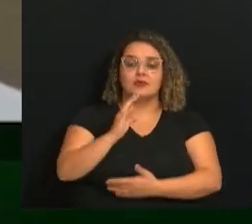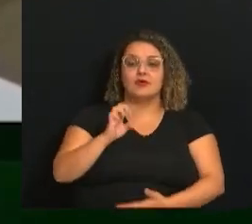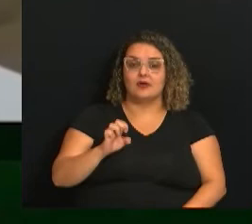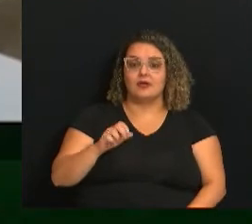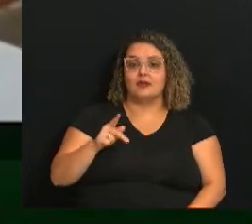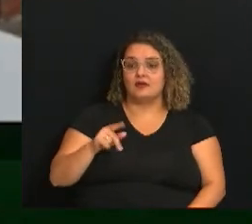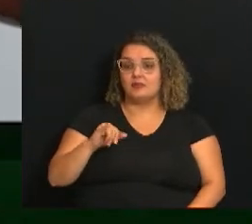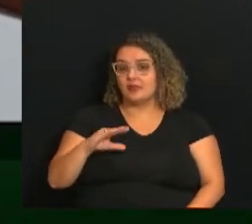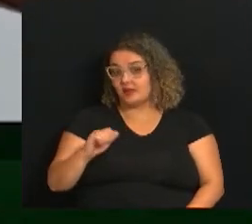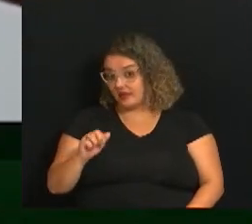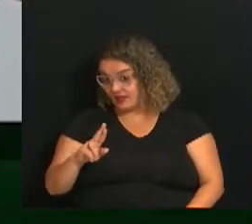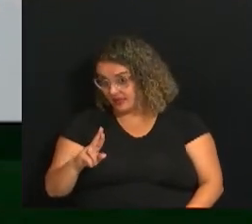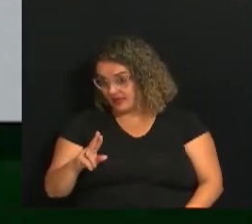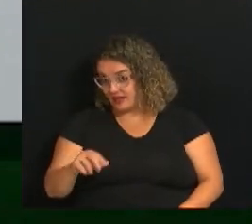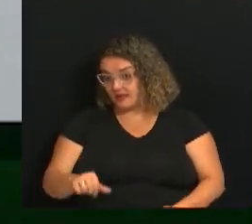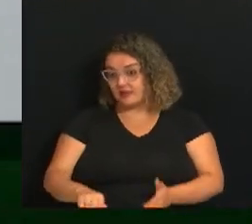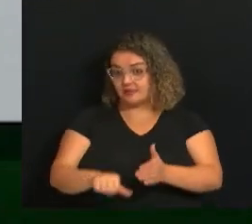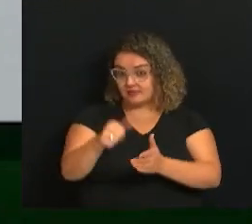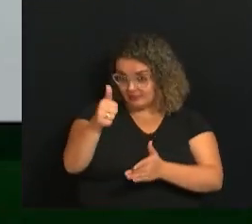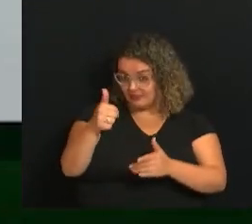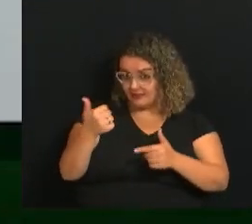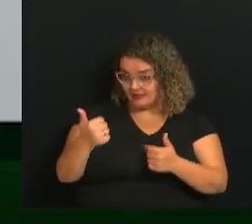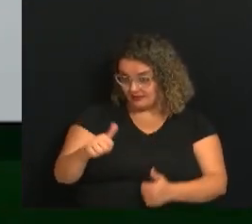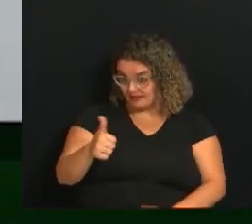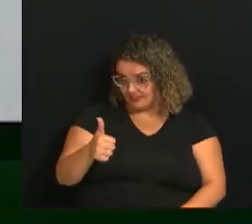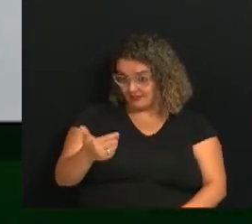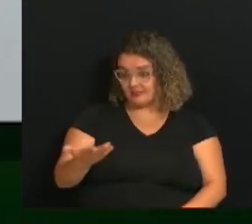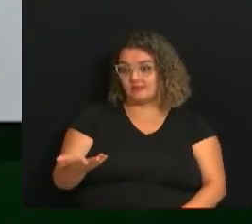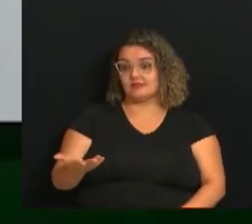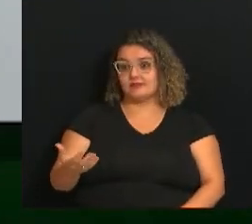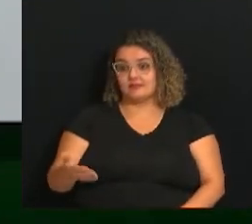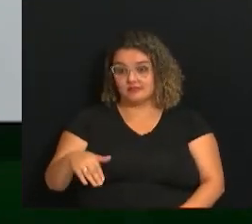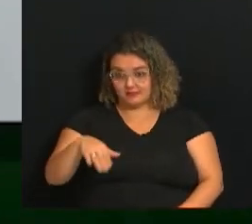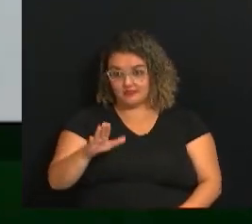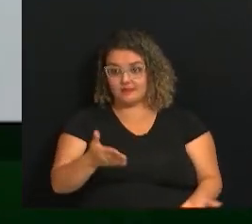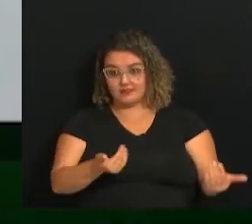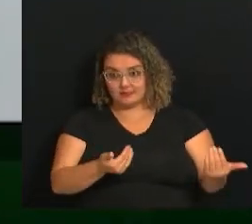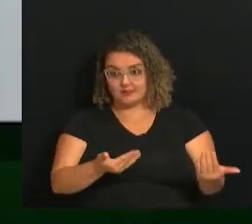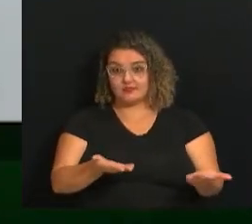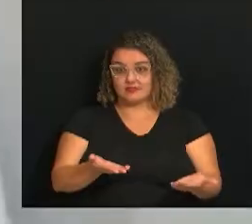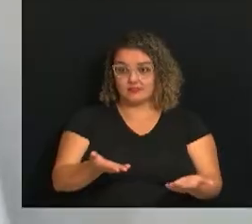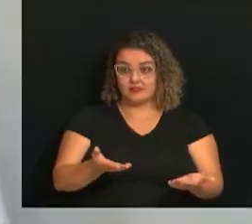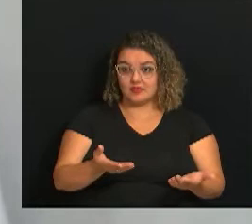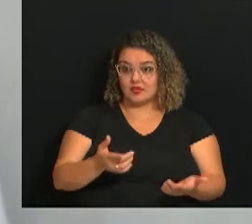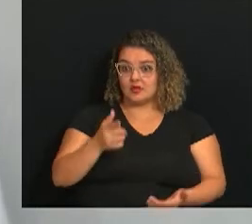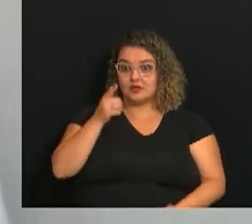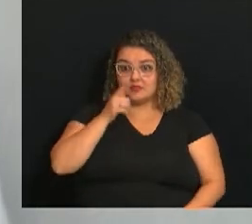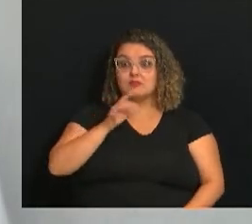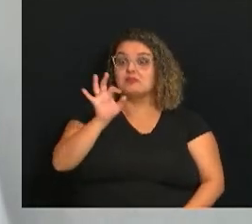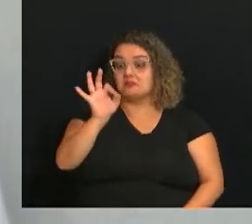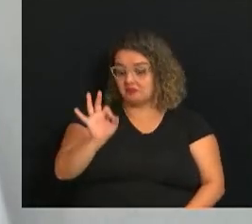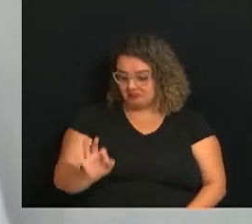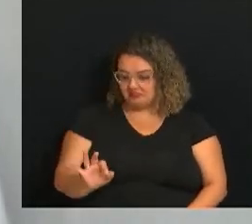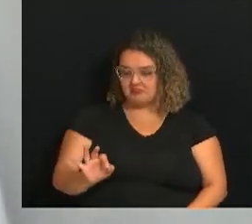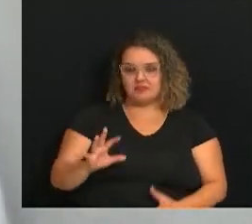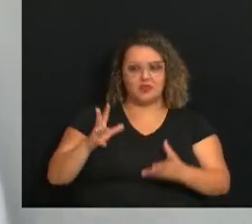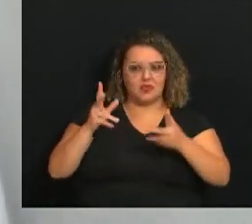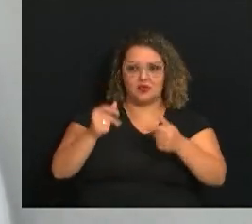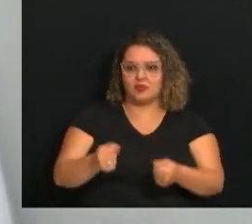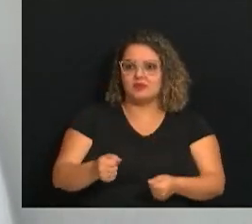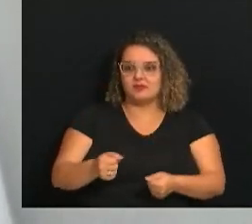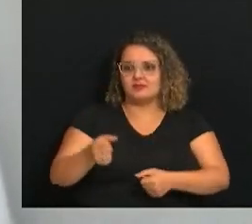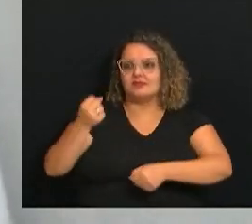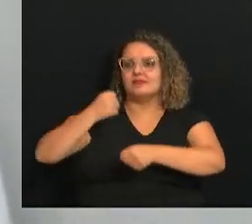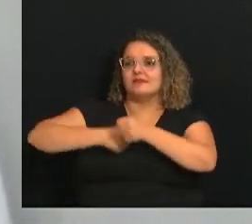primeiro lugar, sendo o mais novo também da história, e o único a gabaritar a prova. Puxa. Aí, ano passado, veio esses